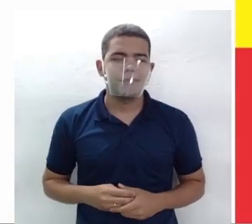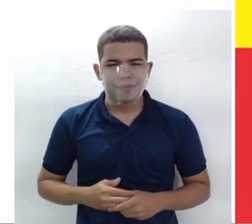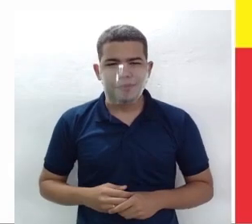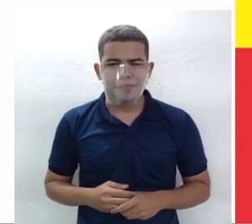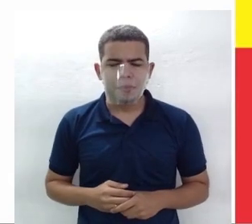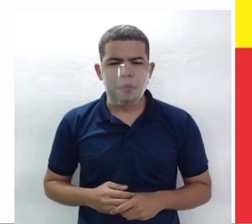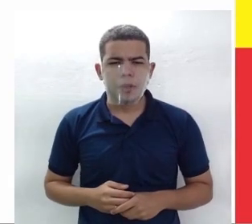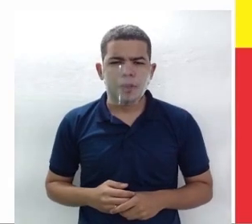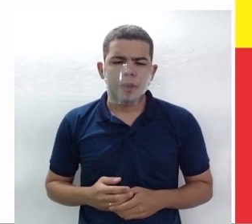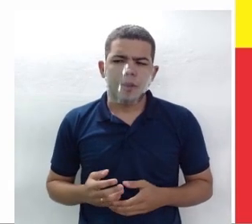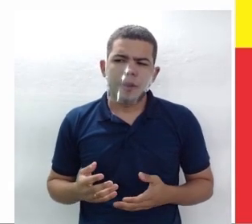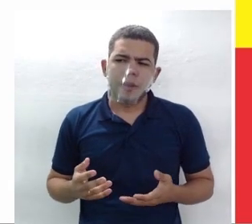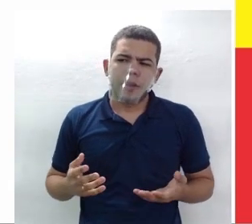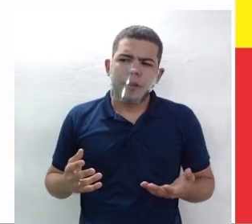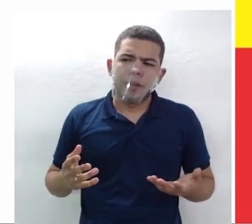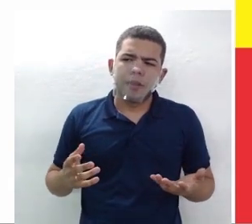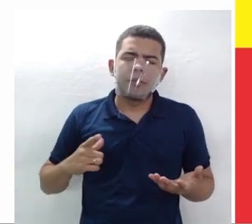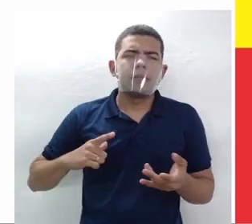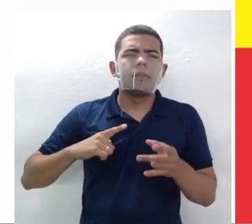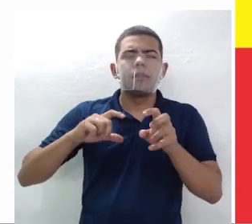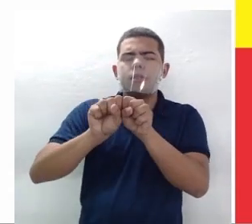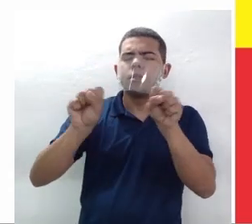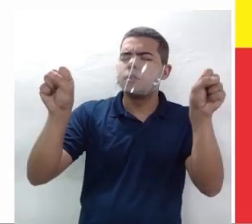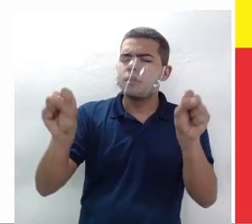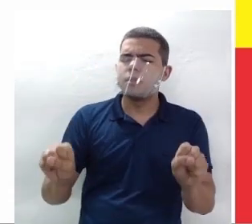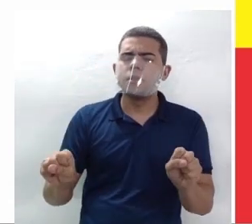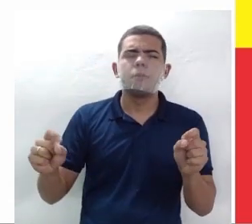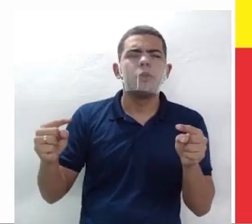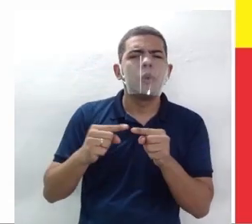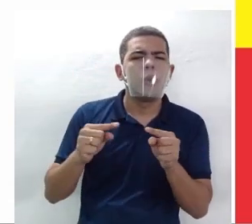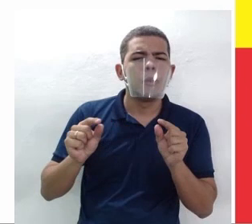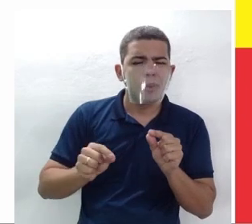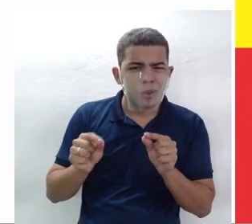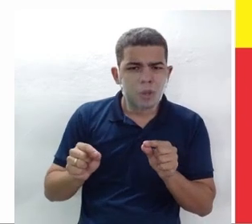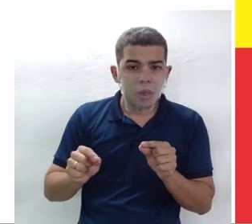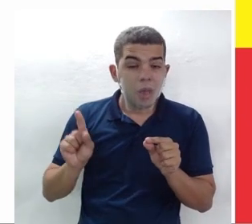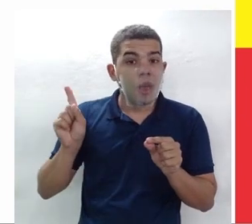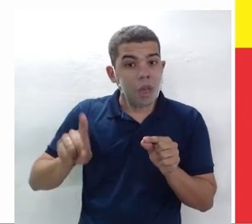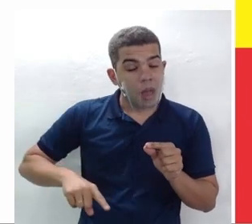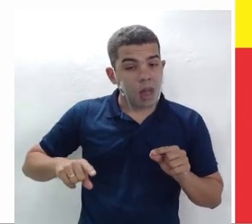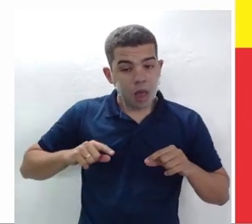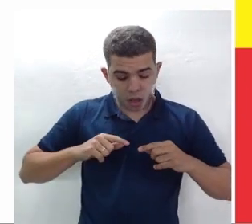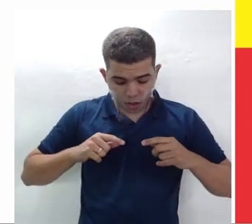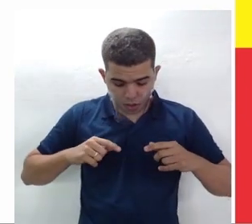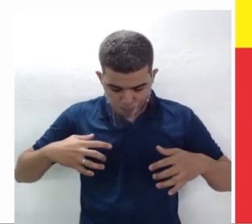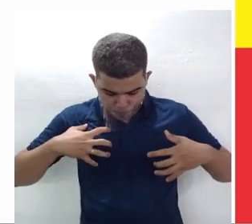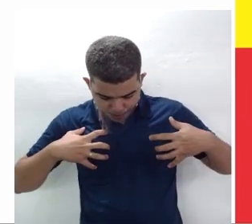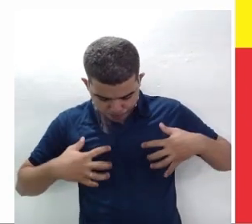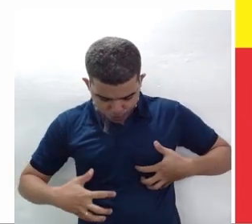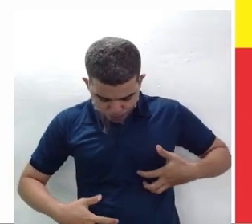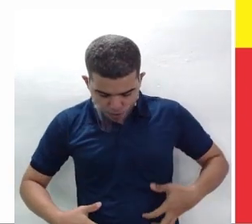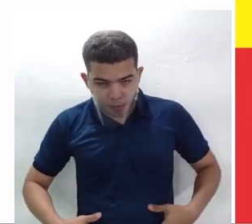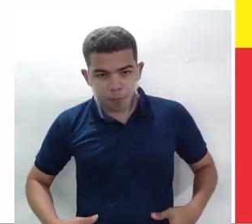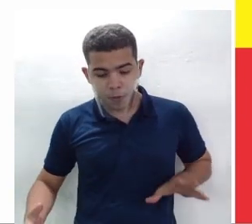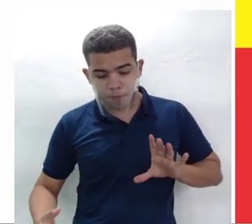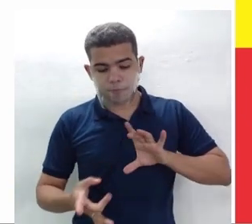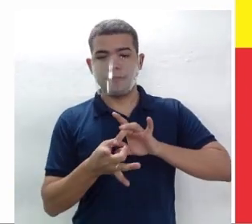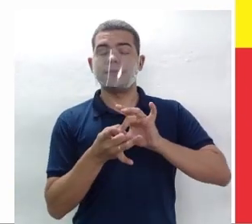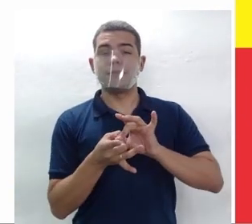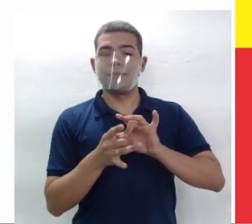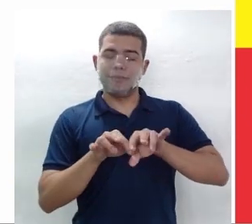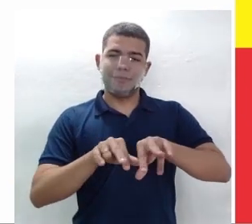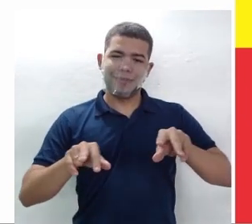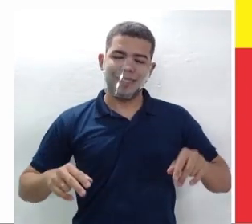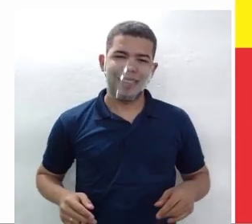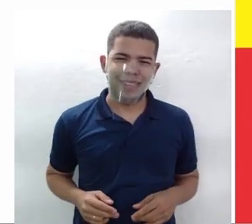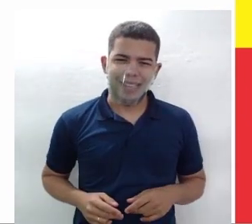que o sistema ele é um conjunto de órgãos. Mas aí eu quero falar sobre os tecidos. Os tecidos,